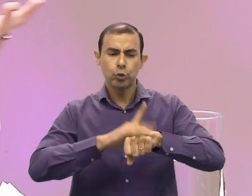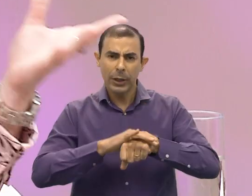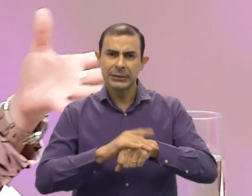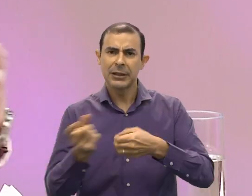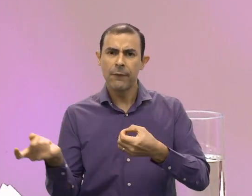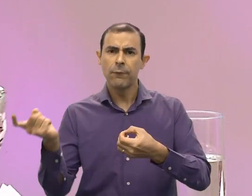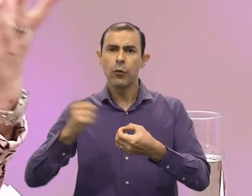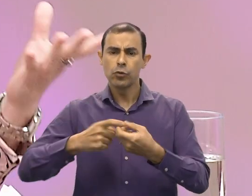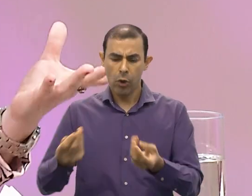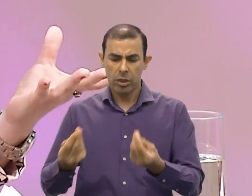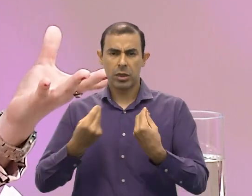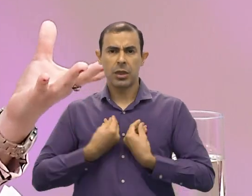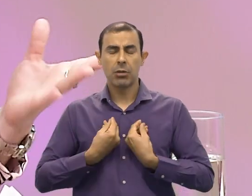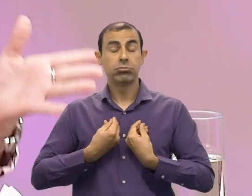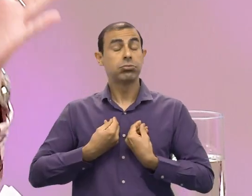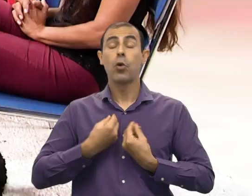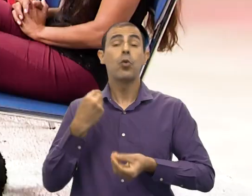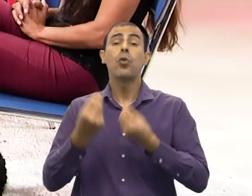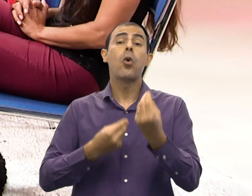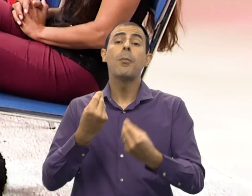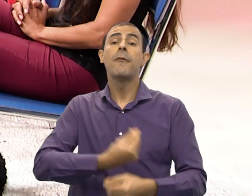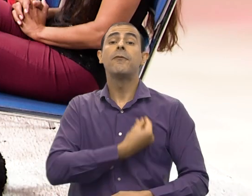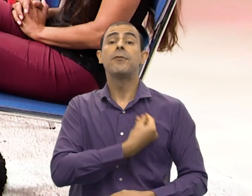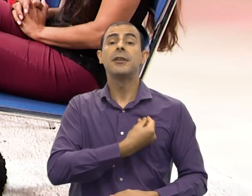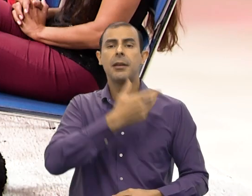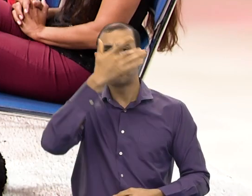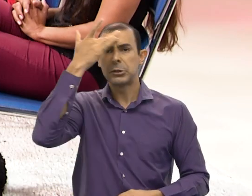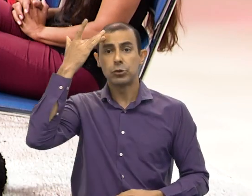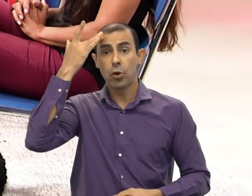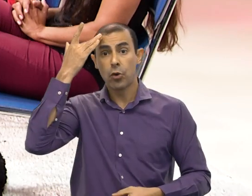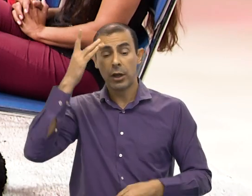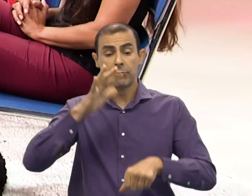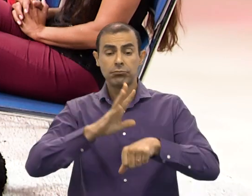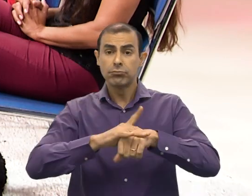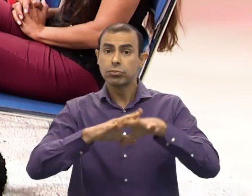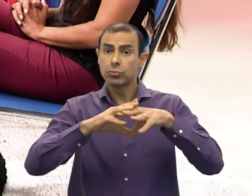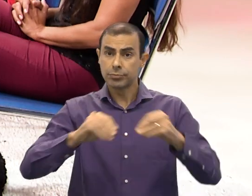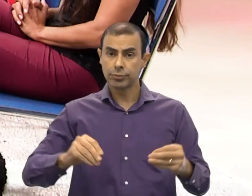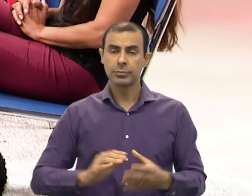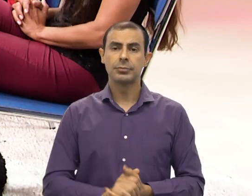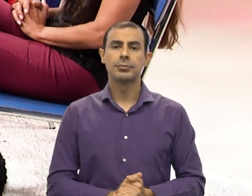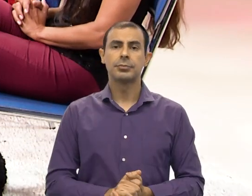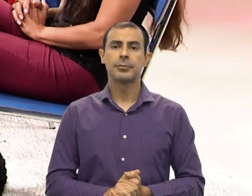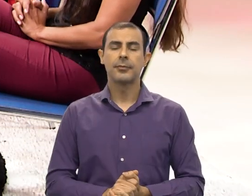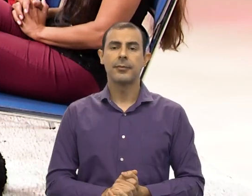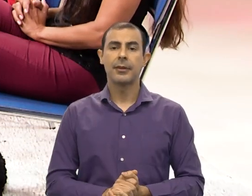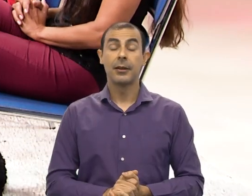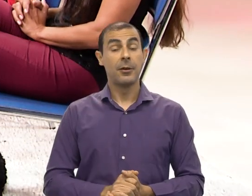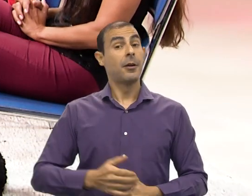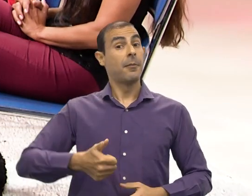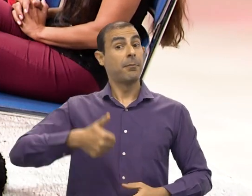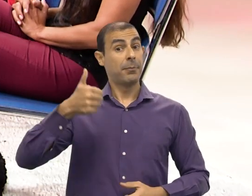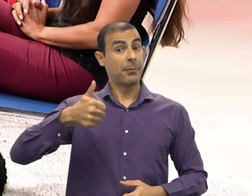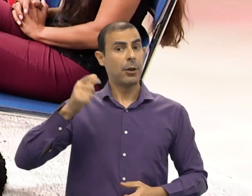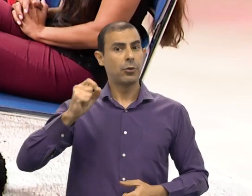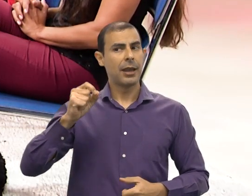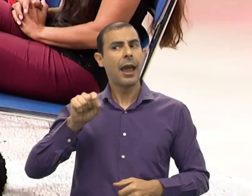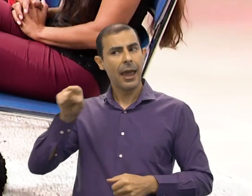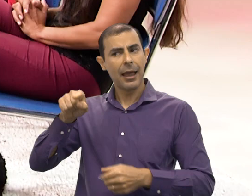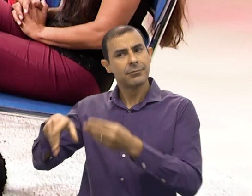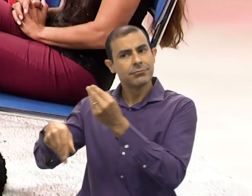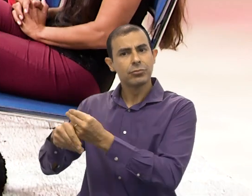por esse momento que vai receber esse transplante. Como que é a vida de um transplantado? Bom, primeiro até complementando o que a Lucélia disse, a dor